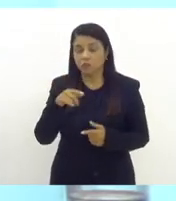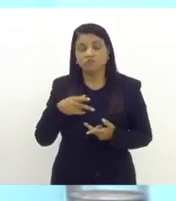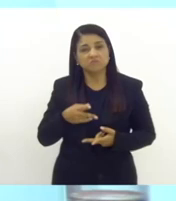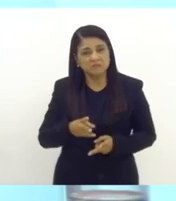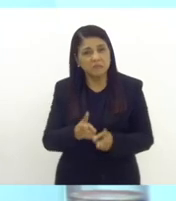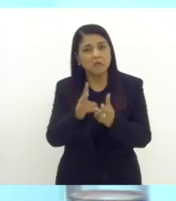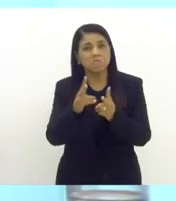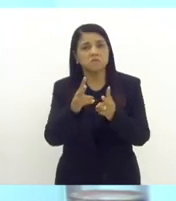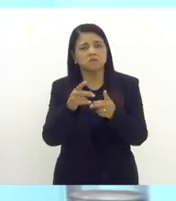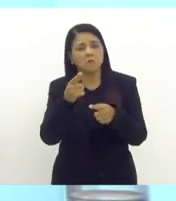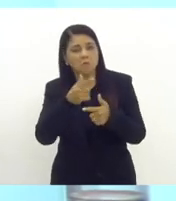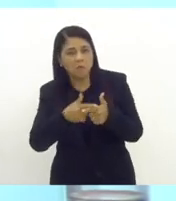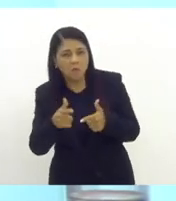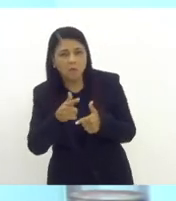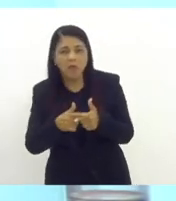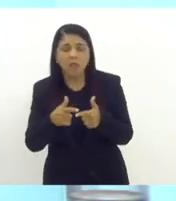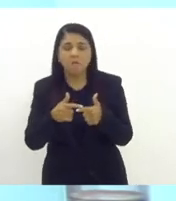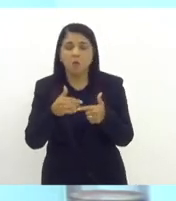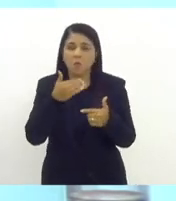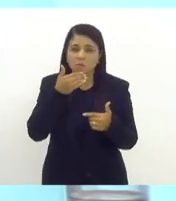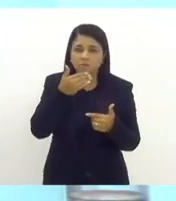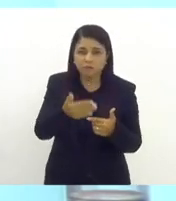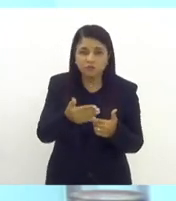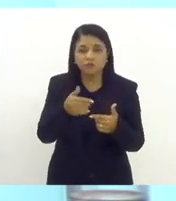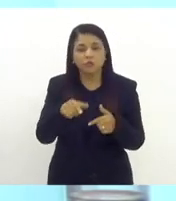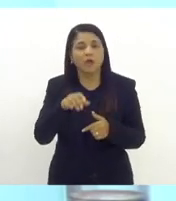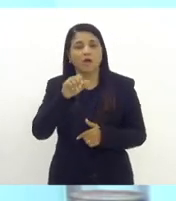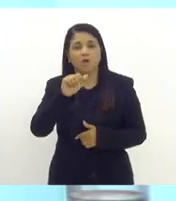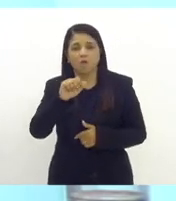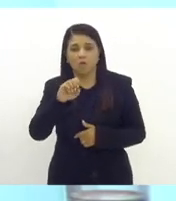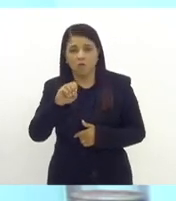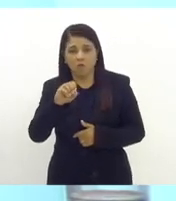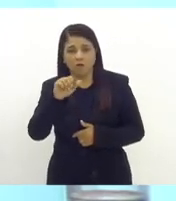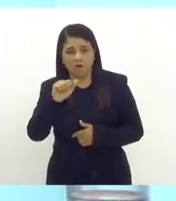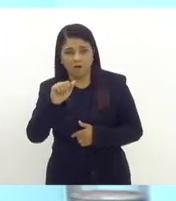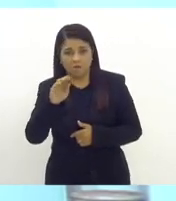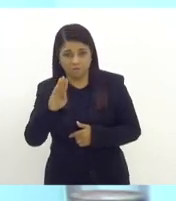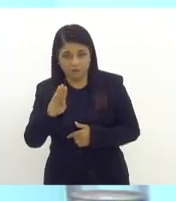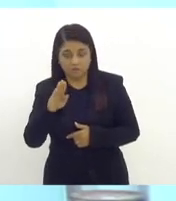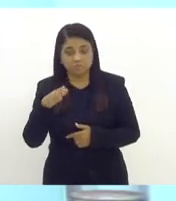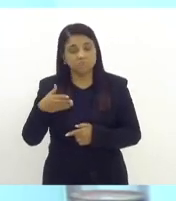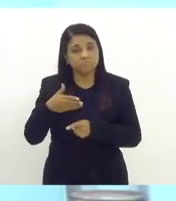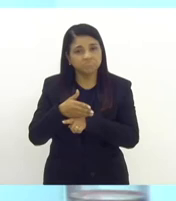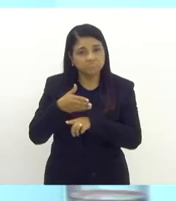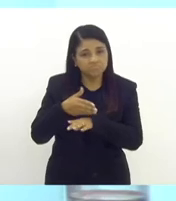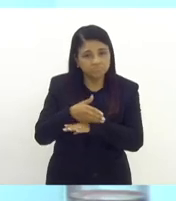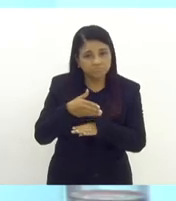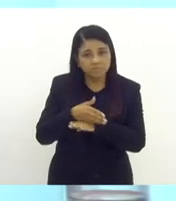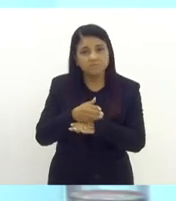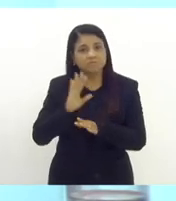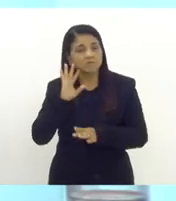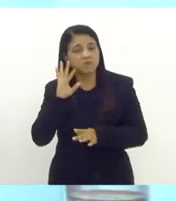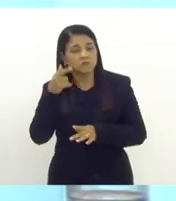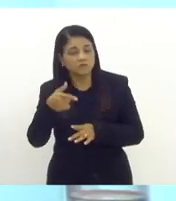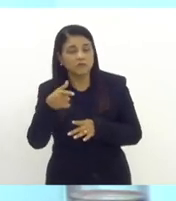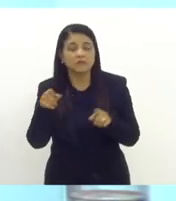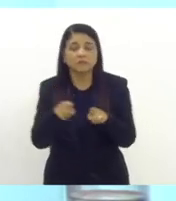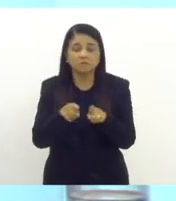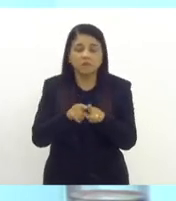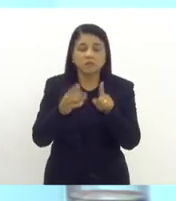uma mazela há uma demanda a OAB está presente e porque não está presente também no carnaval